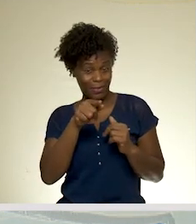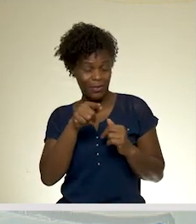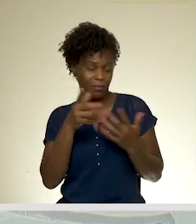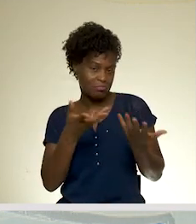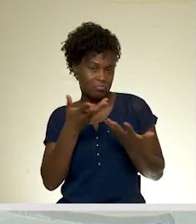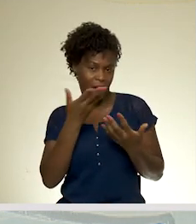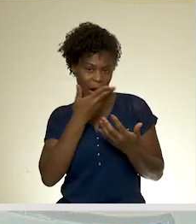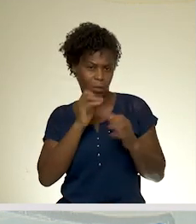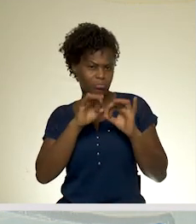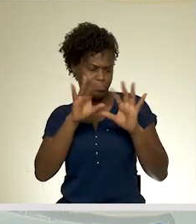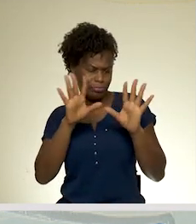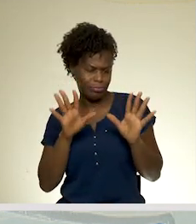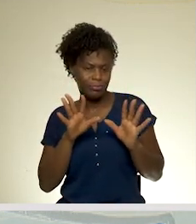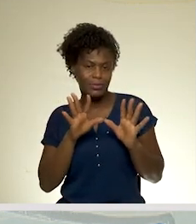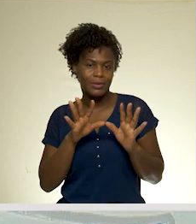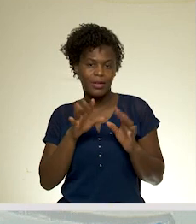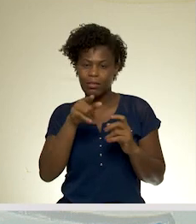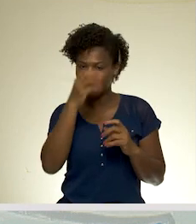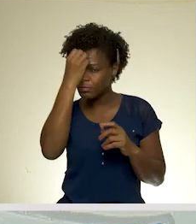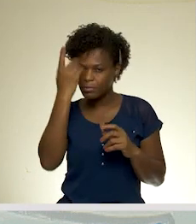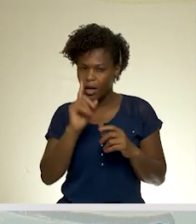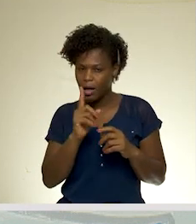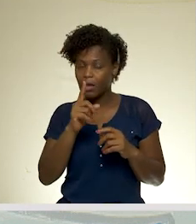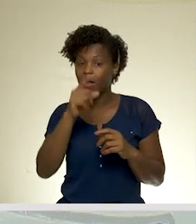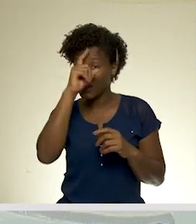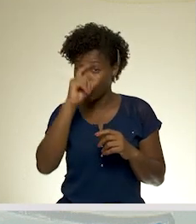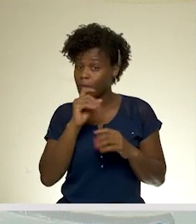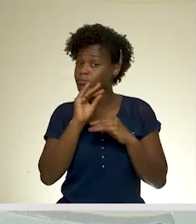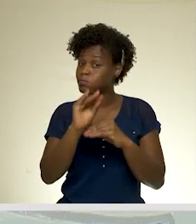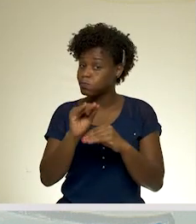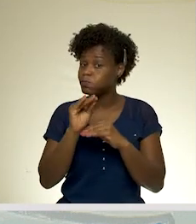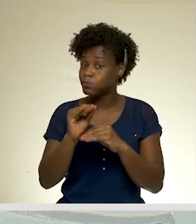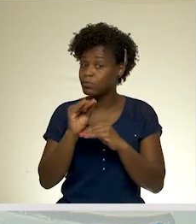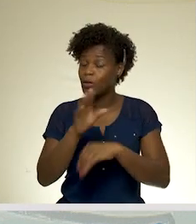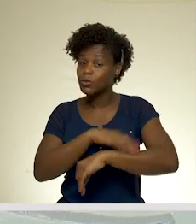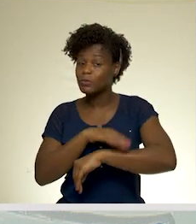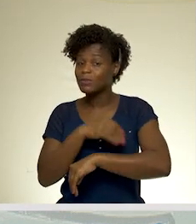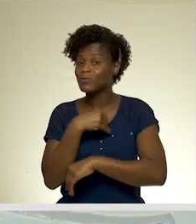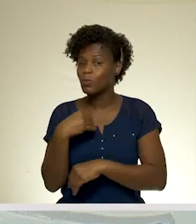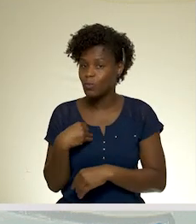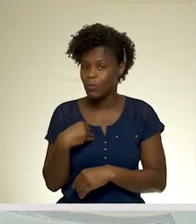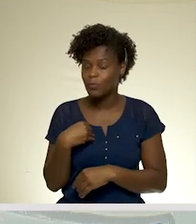sido esclarecedora. Não se esqueçam das recomendações das agentes de saúde.